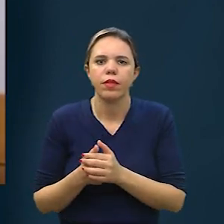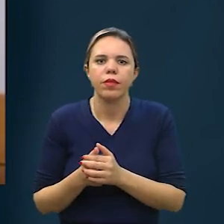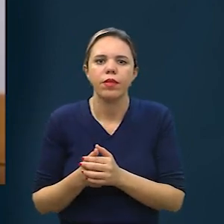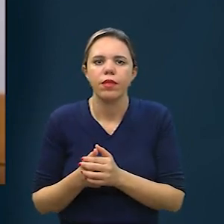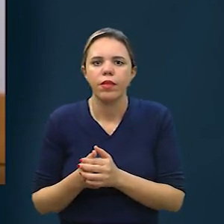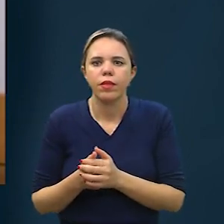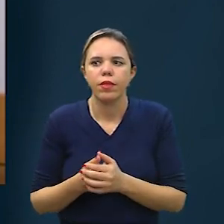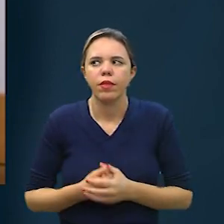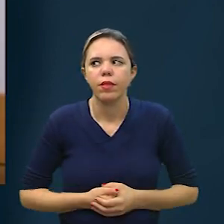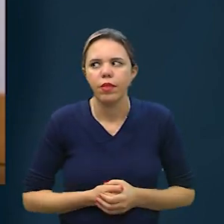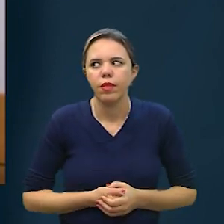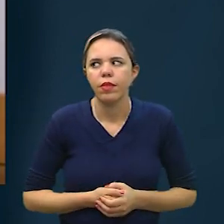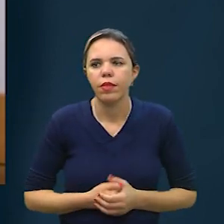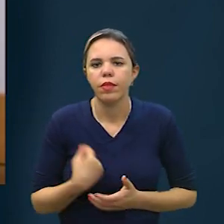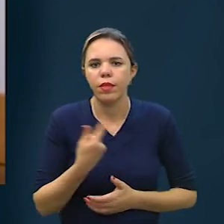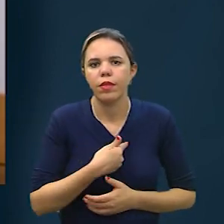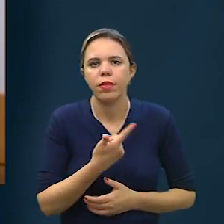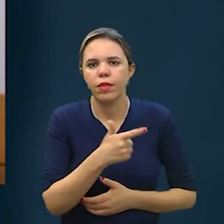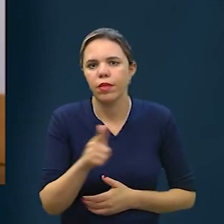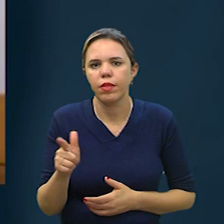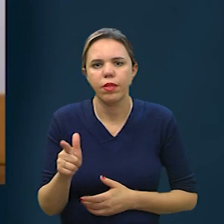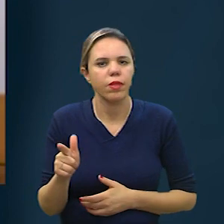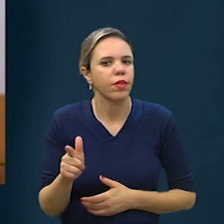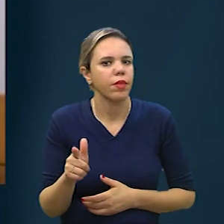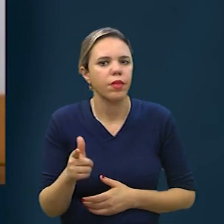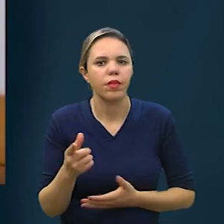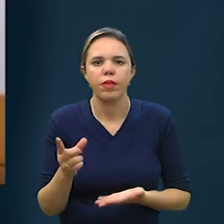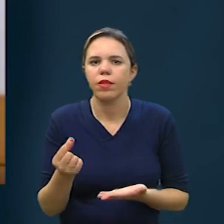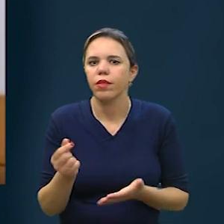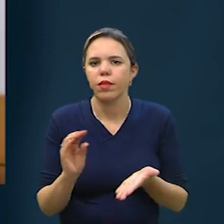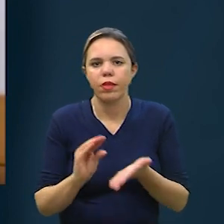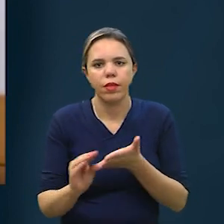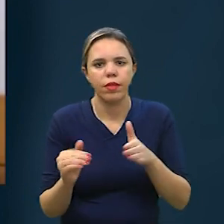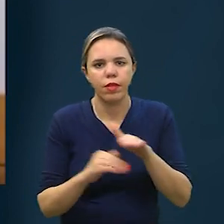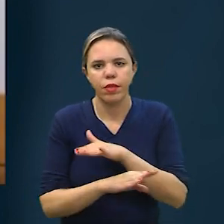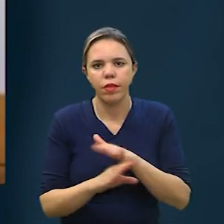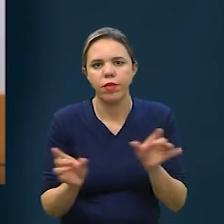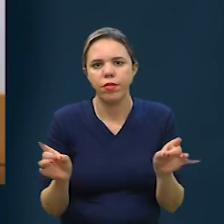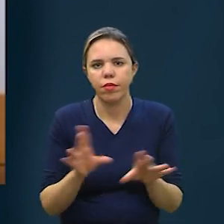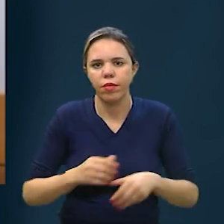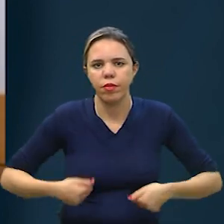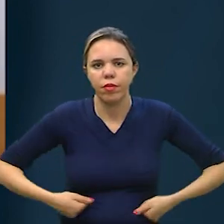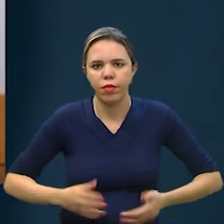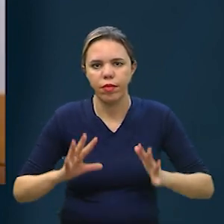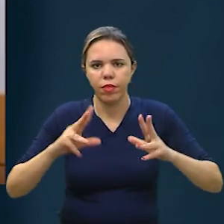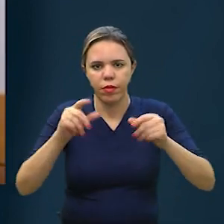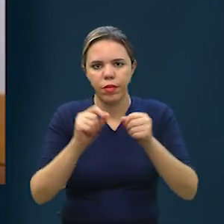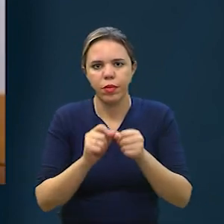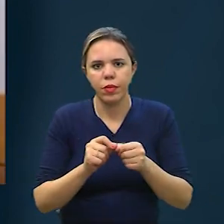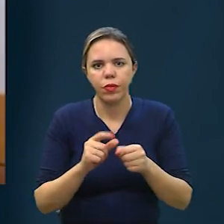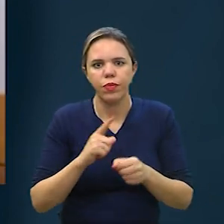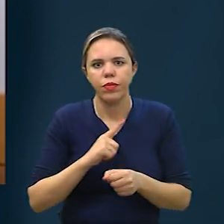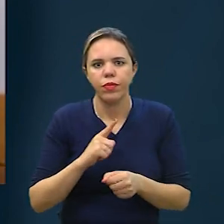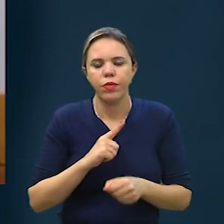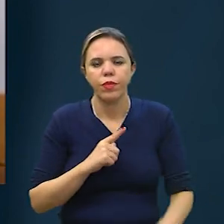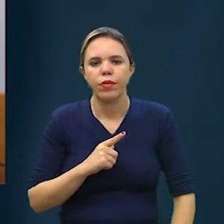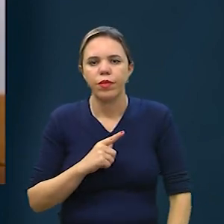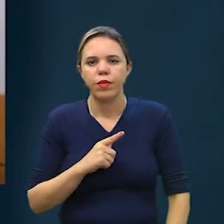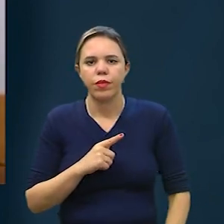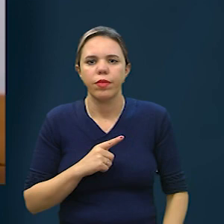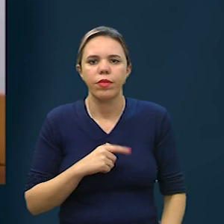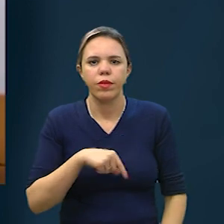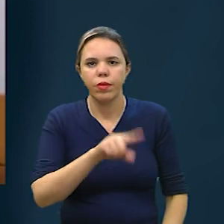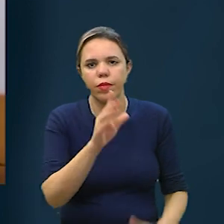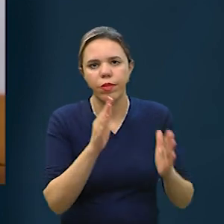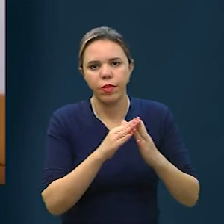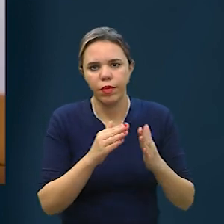segundo fechamento, Mirna, a gente já não tinha mais a reserva que a gente tinha anteriormente, já tinha gastado a reserva que a gente tinha. Então,